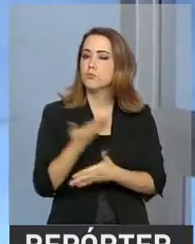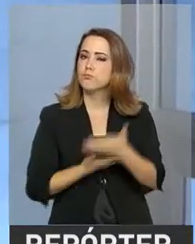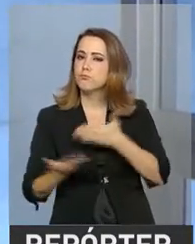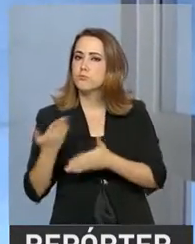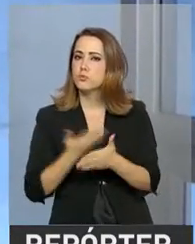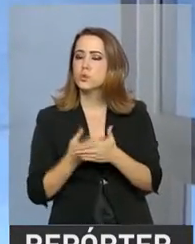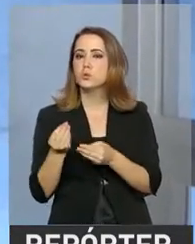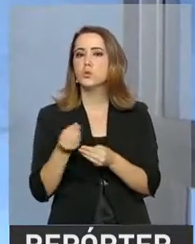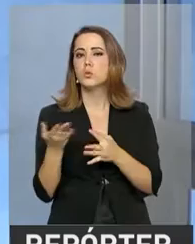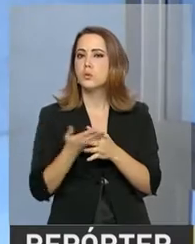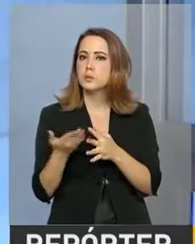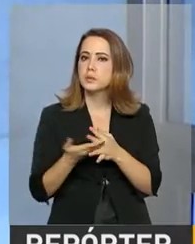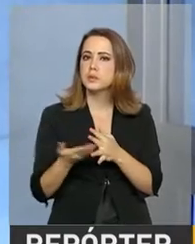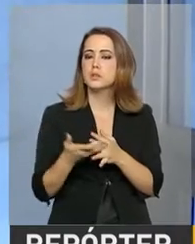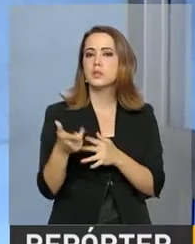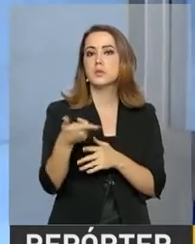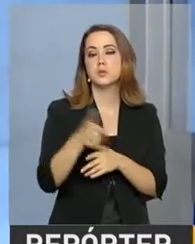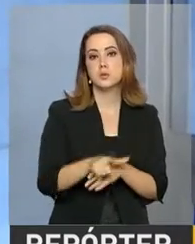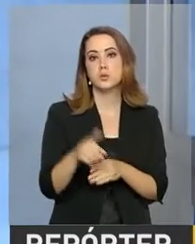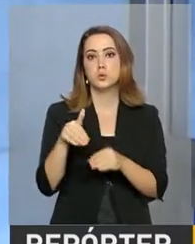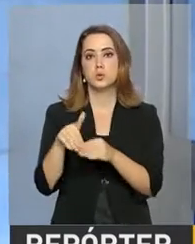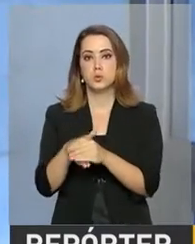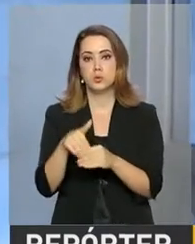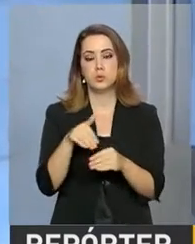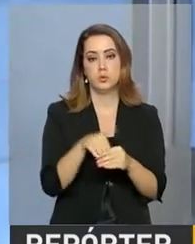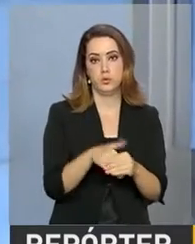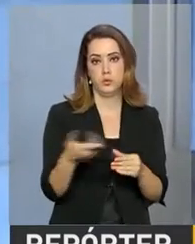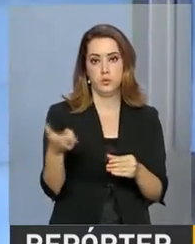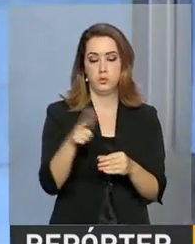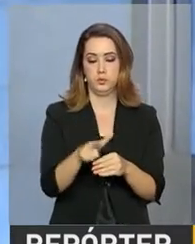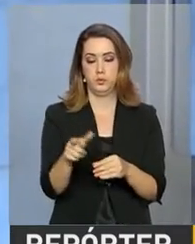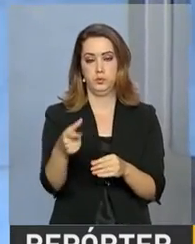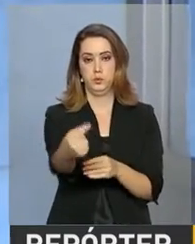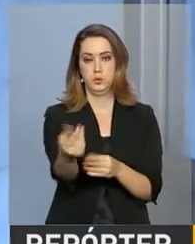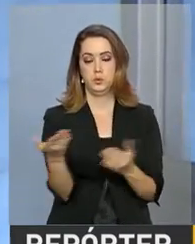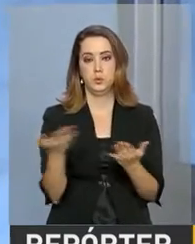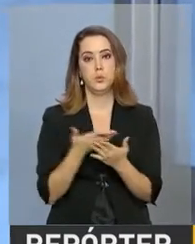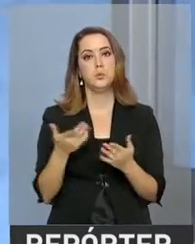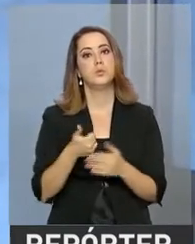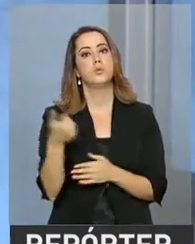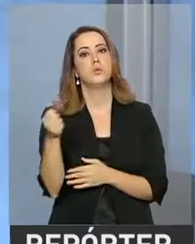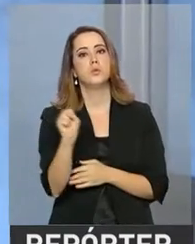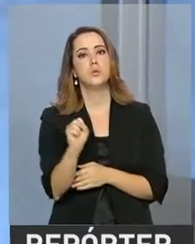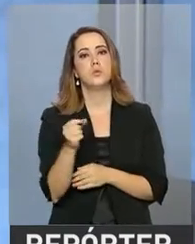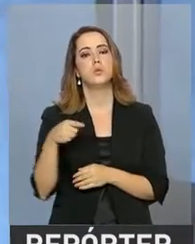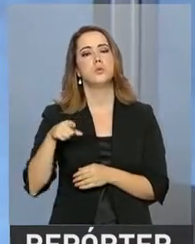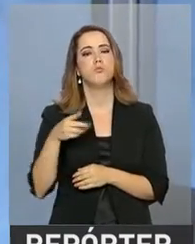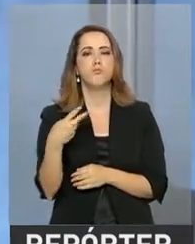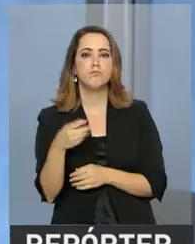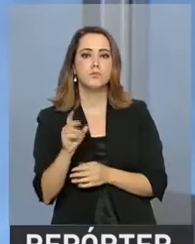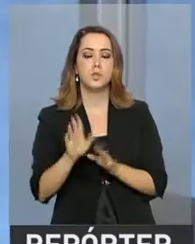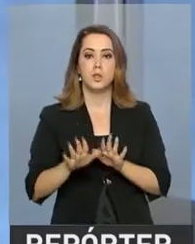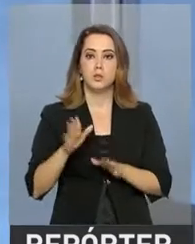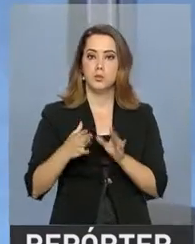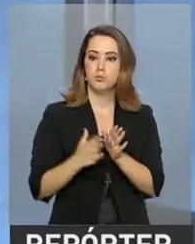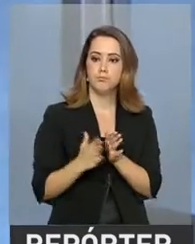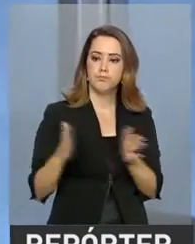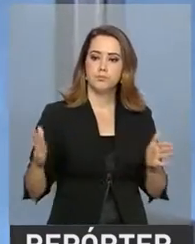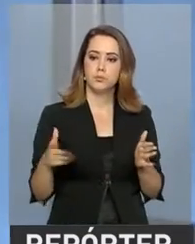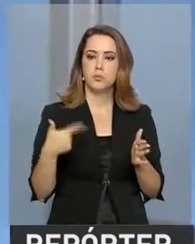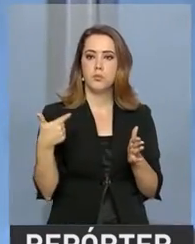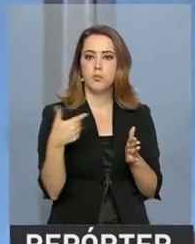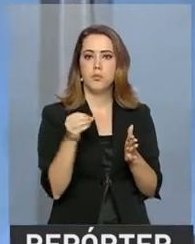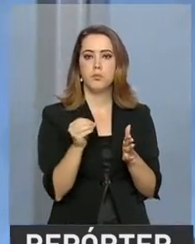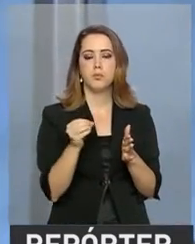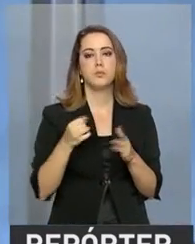governos estaduais recomeçou agora há pouco, por volta das 18h20. A dívida vai ser alongada em 20 anos. E a Comissão de